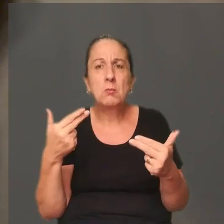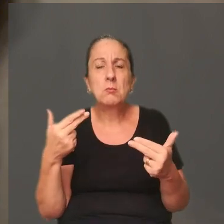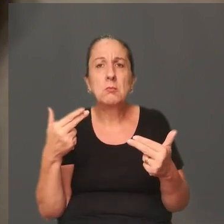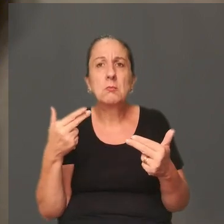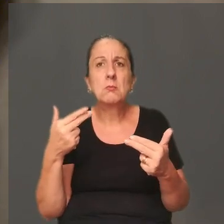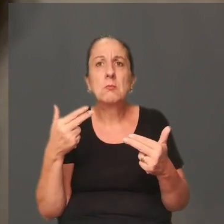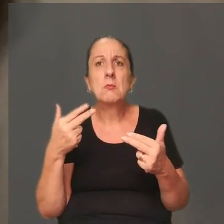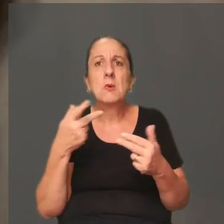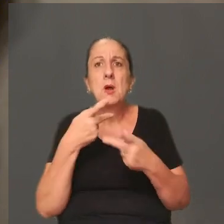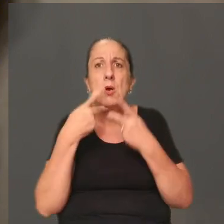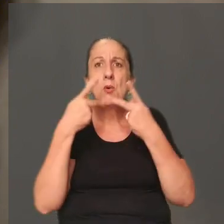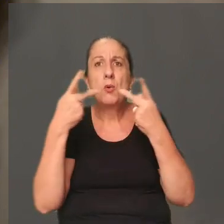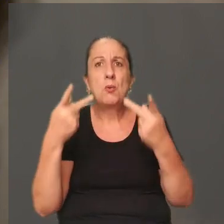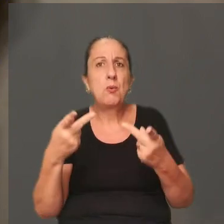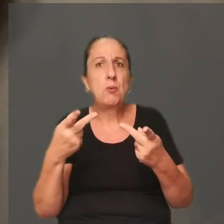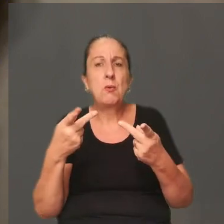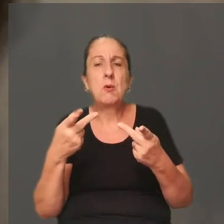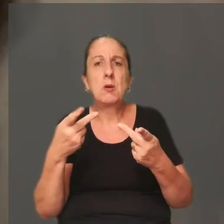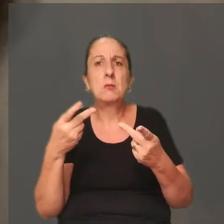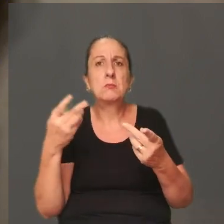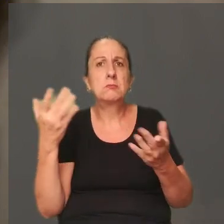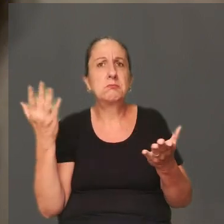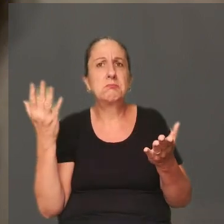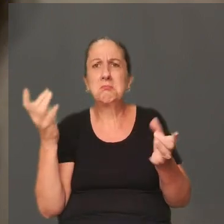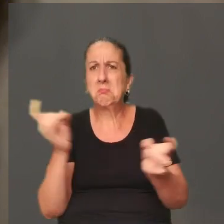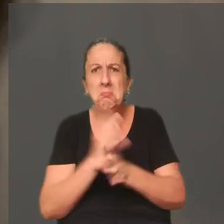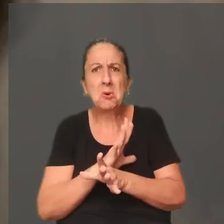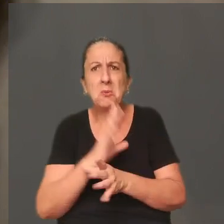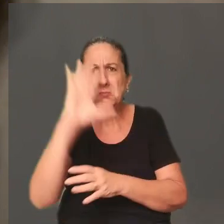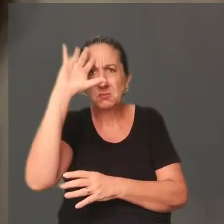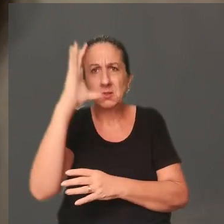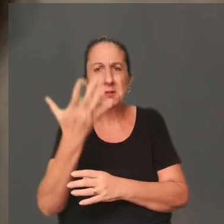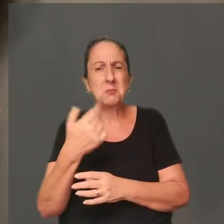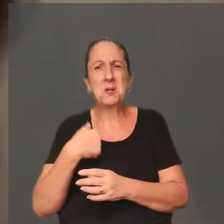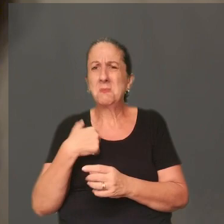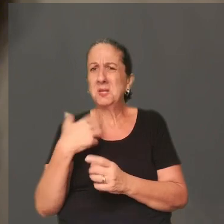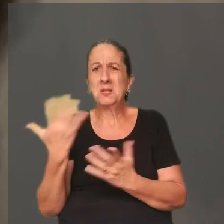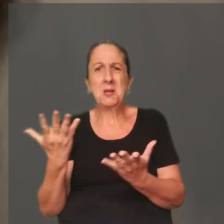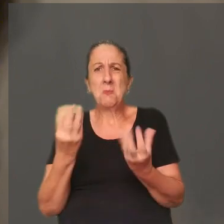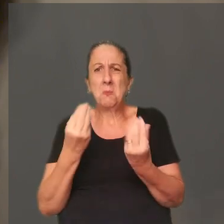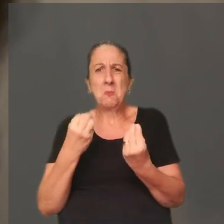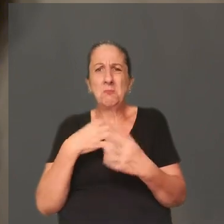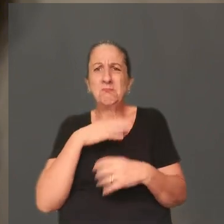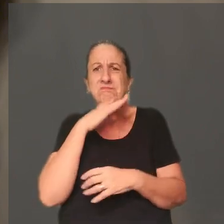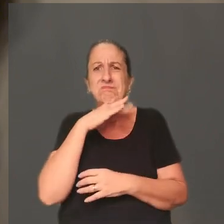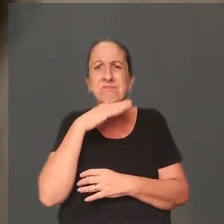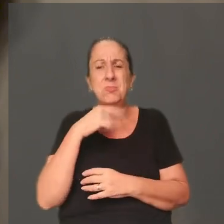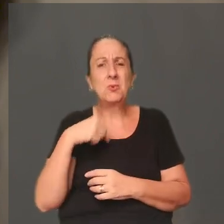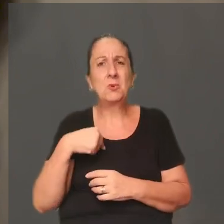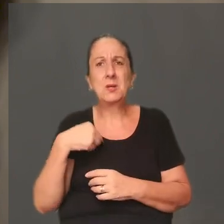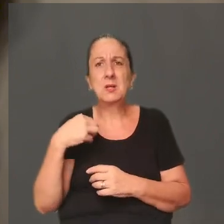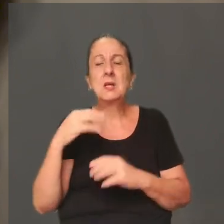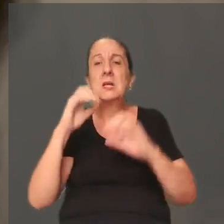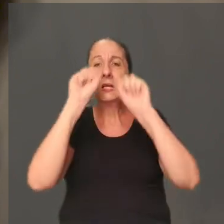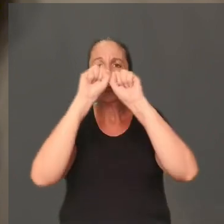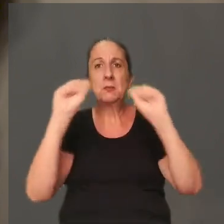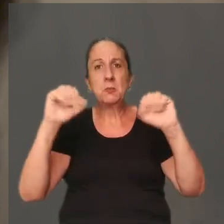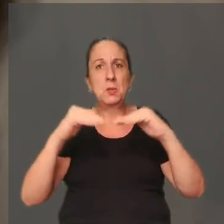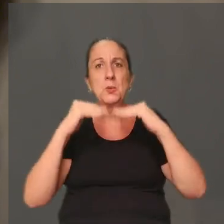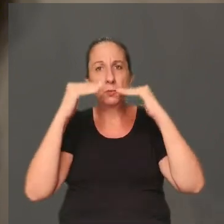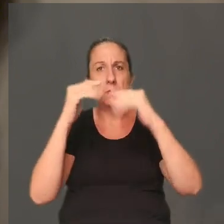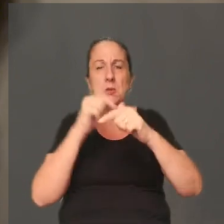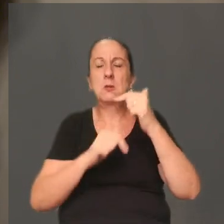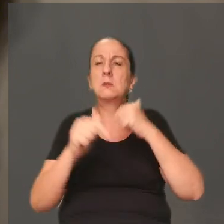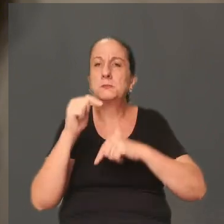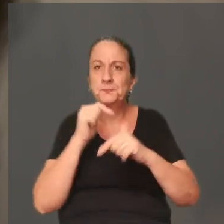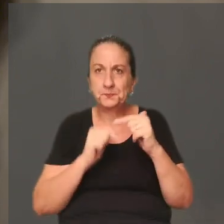e ali mesmo proclame o trânsito em julgado da sua decisão. Para mim, é agressivo. Mas aí o Tribunal Superior do